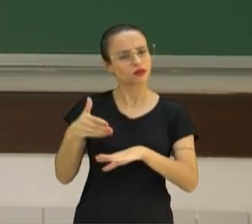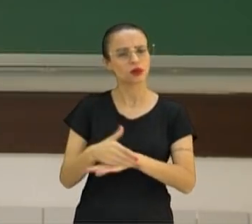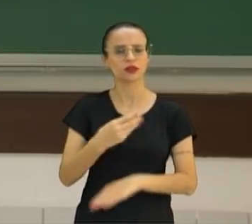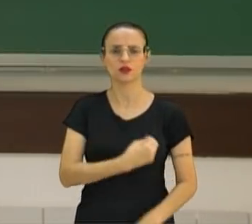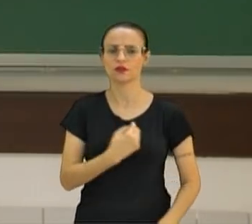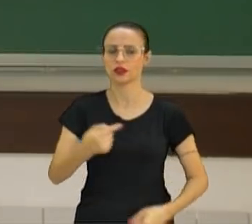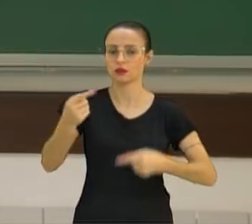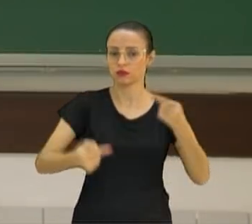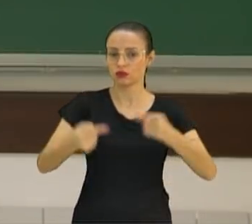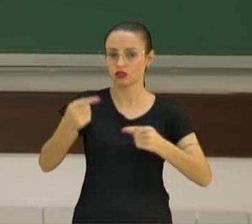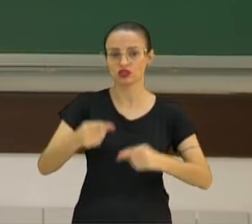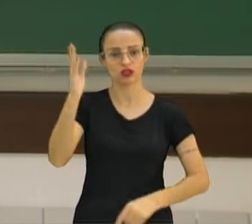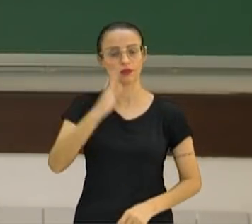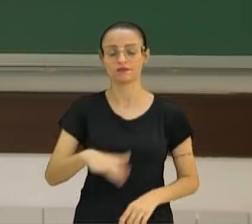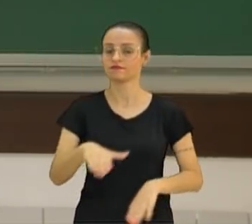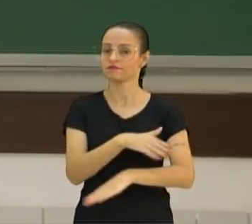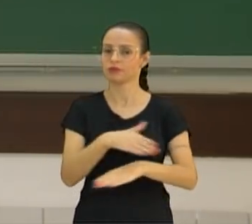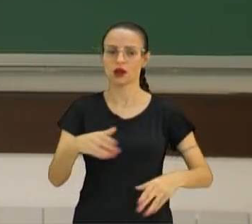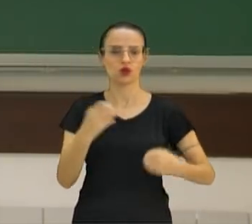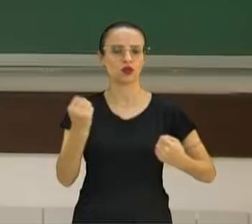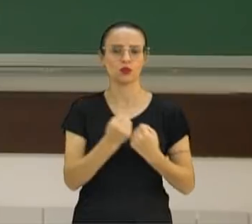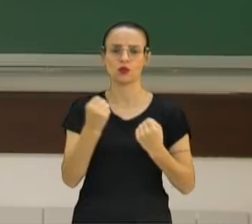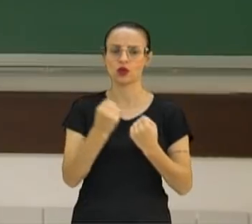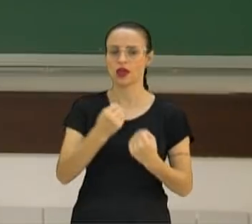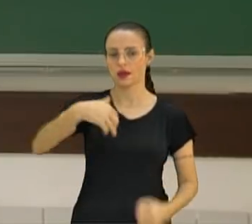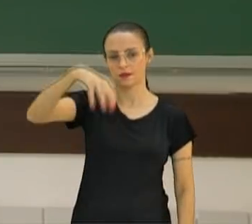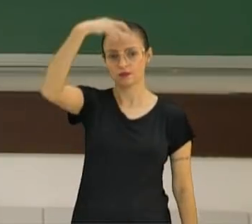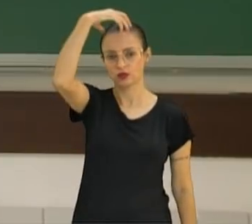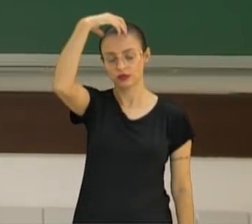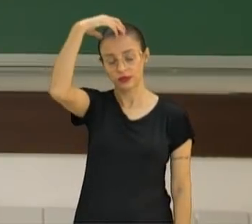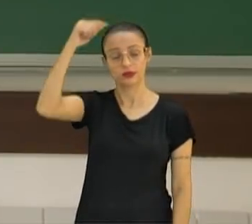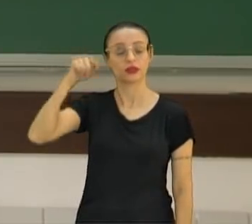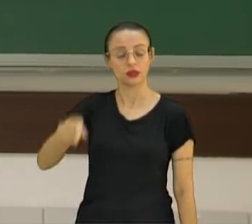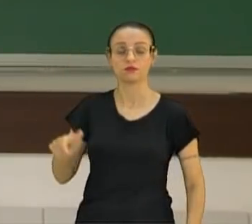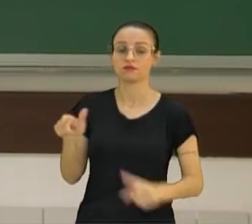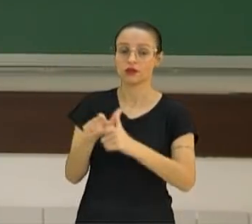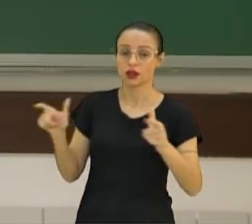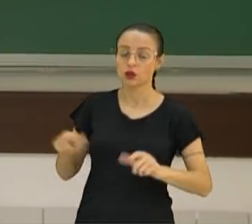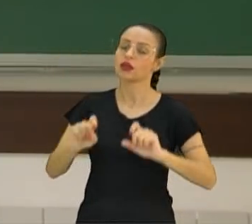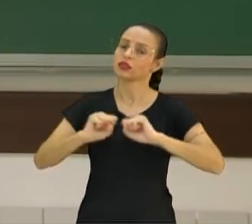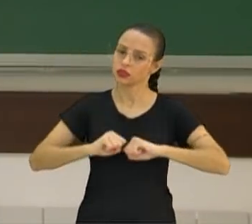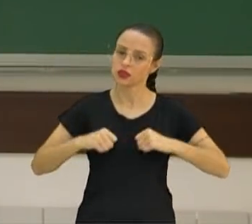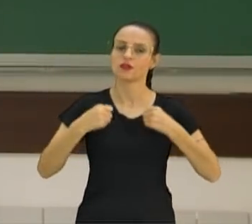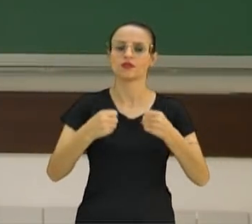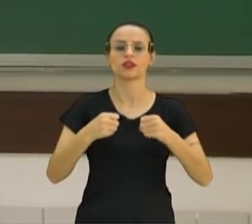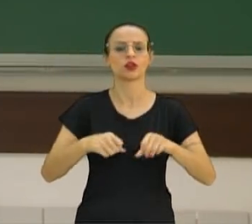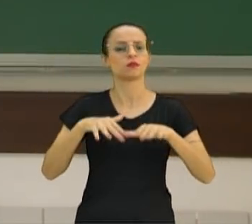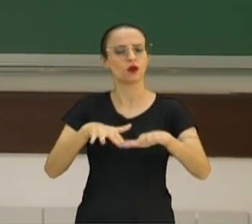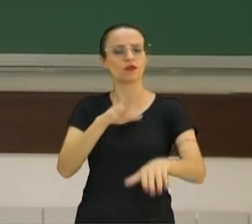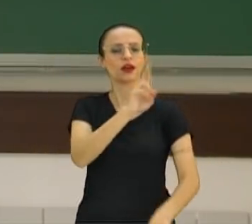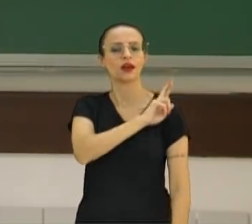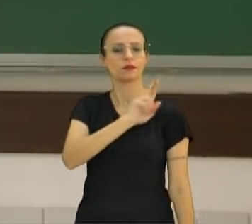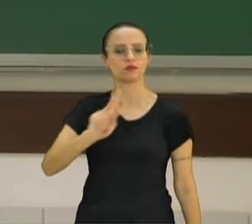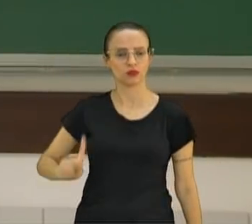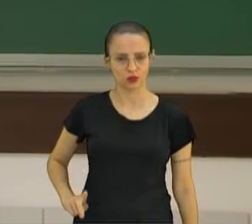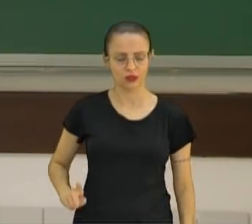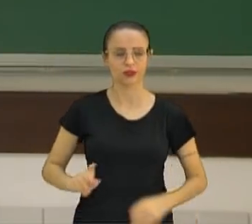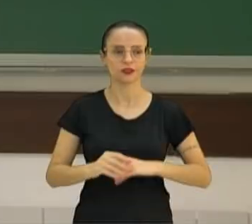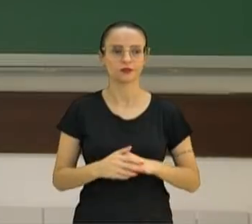e deixaram de apoiar a monarquia e passam, em sua grande parte, a defender o movimento